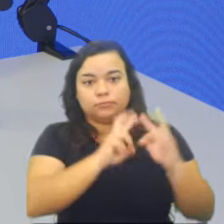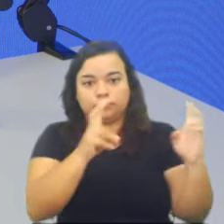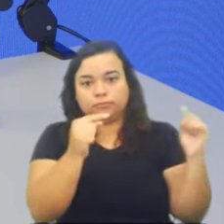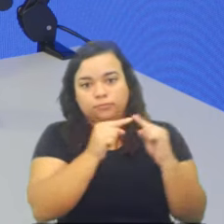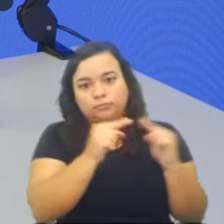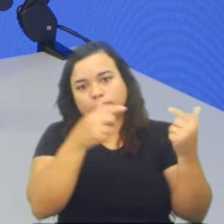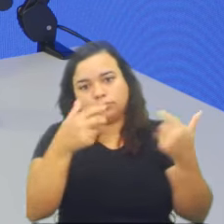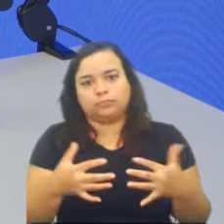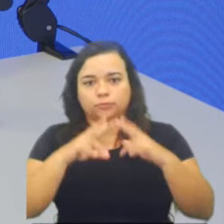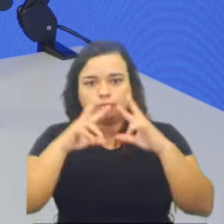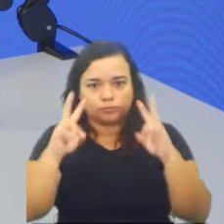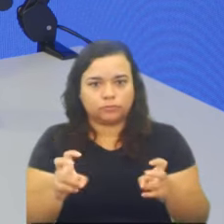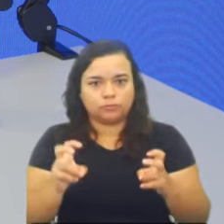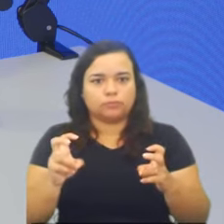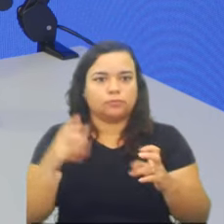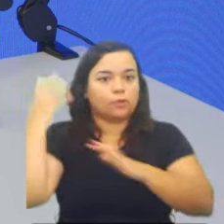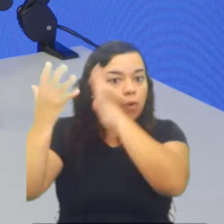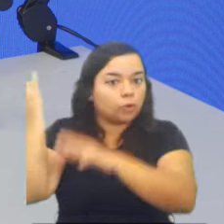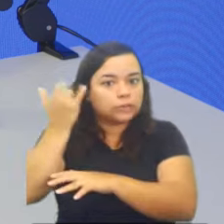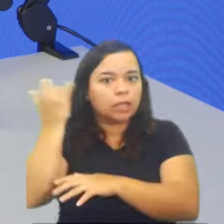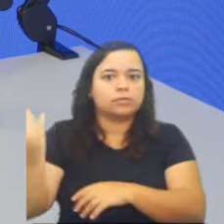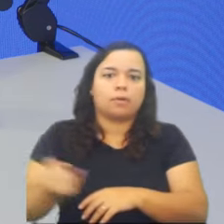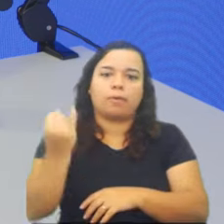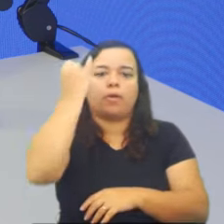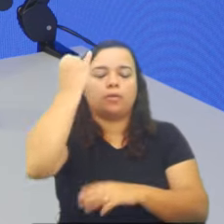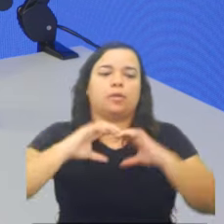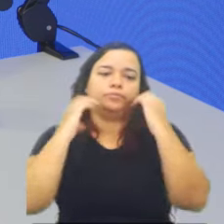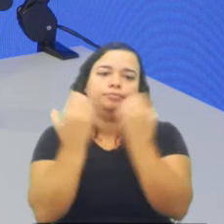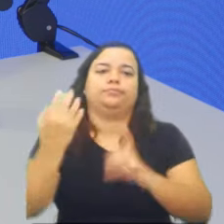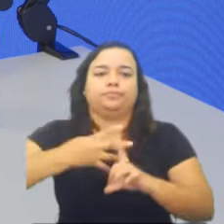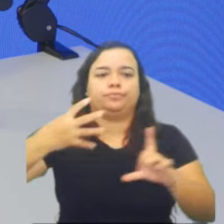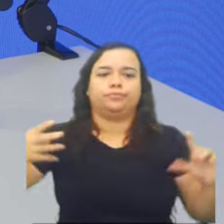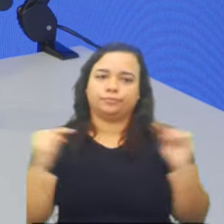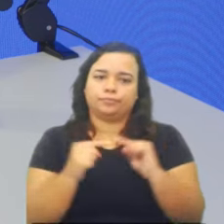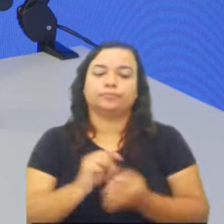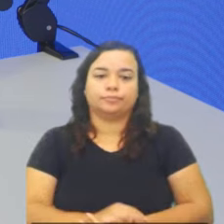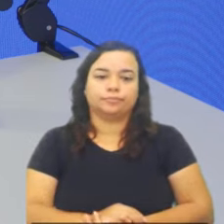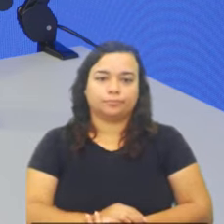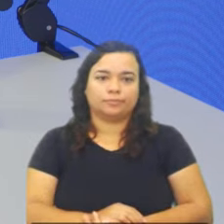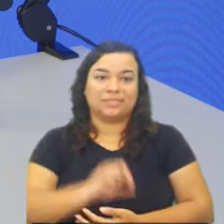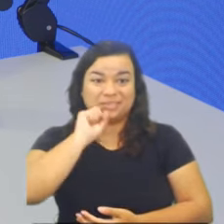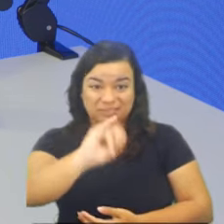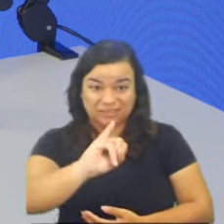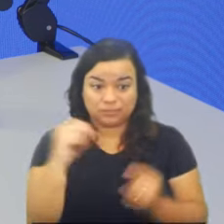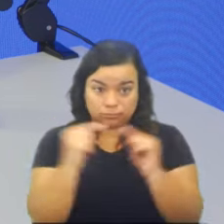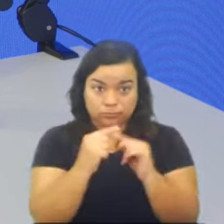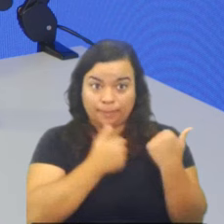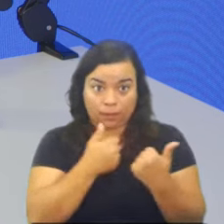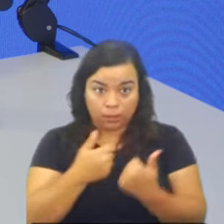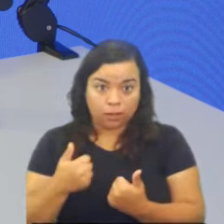e Para para que sej um um tema de consenso e um tema importante paraa comunidade LGBT se